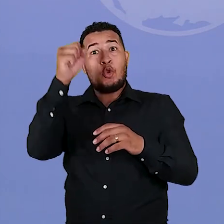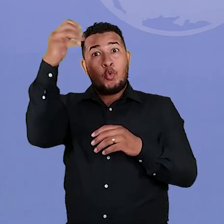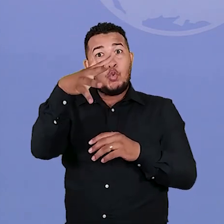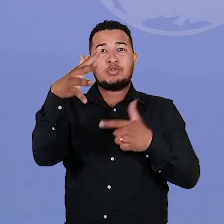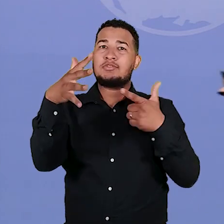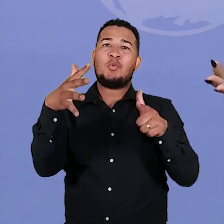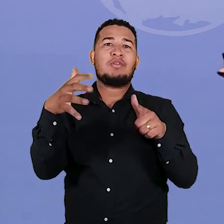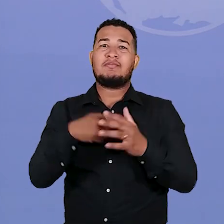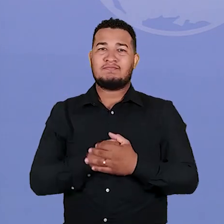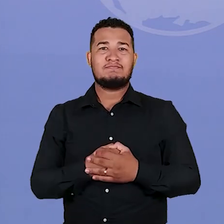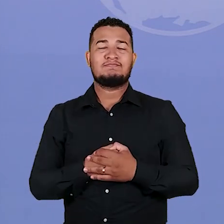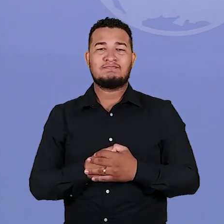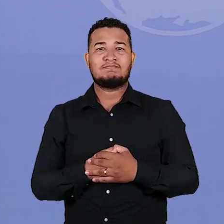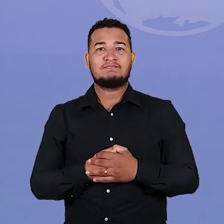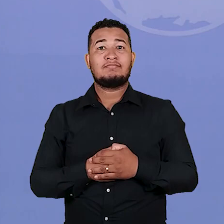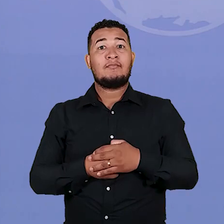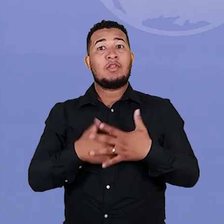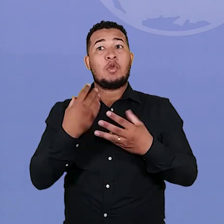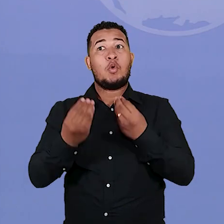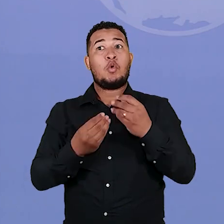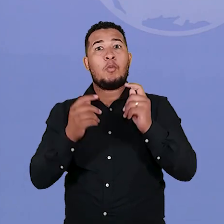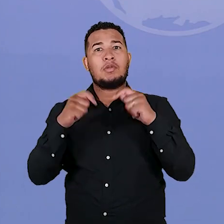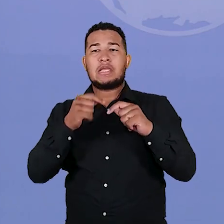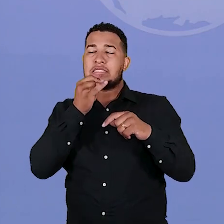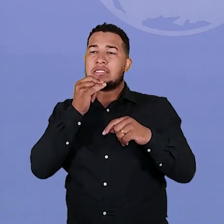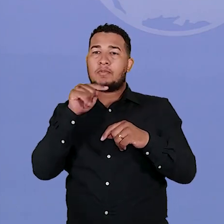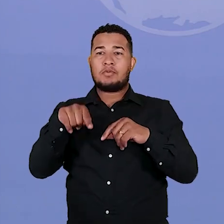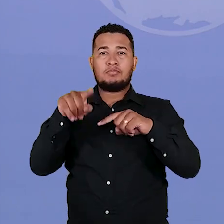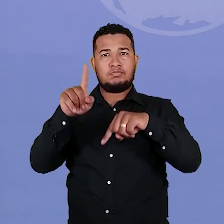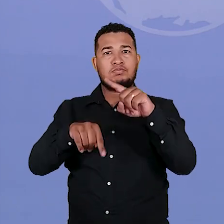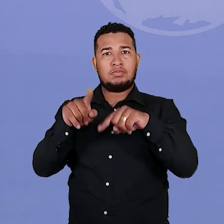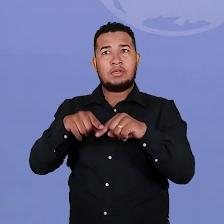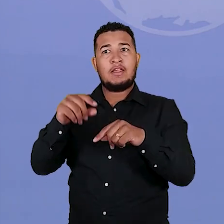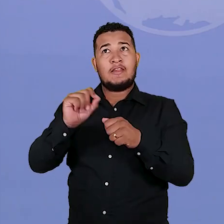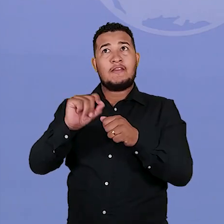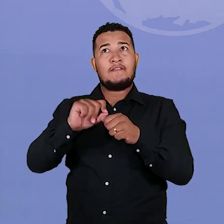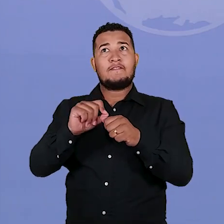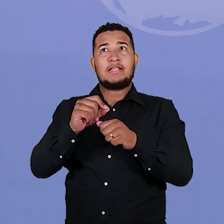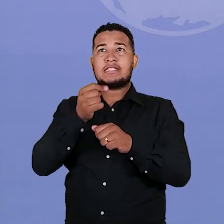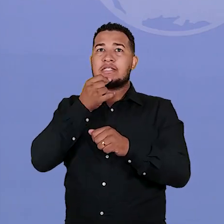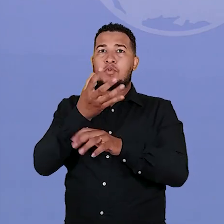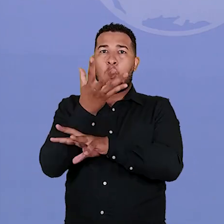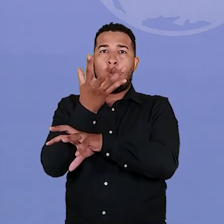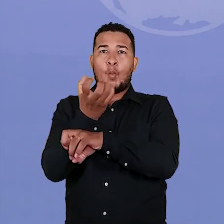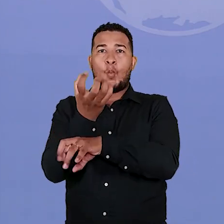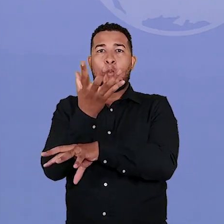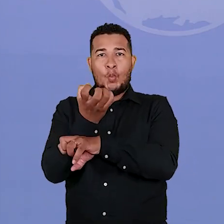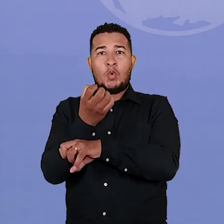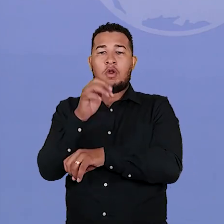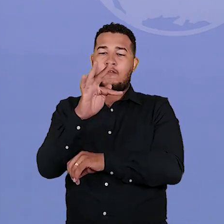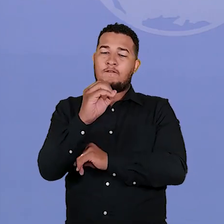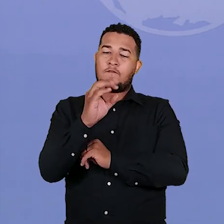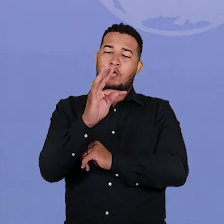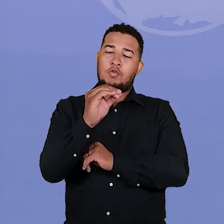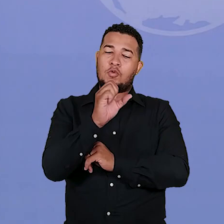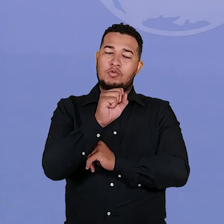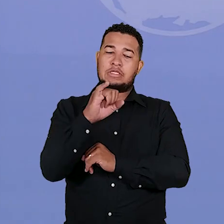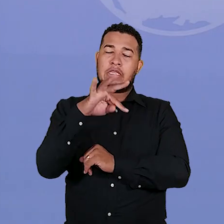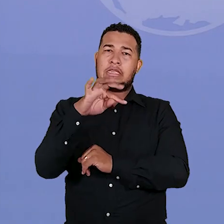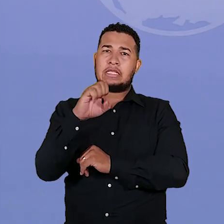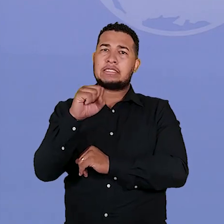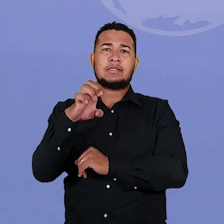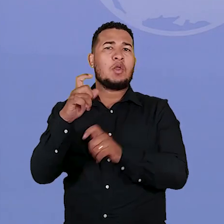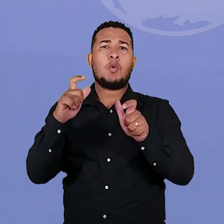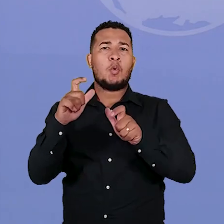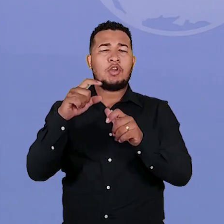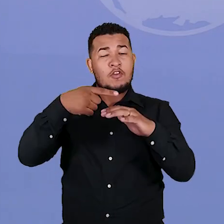for muito profundo, não vai chegar. Então, aonde que um organismo fotossintetizante, que faz fotossíntese, vai viver? Lá no